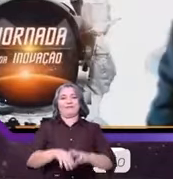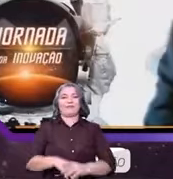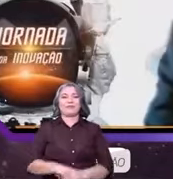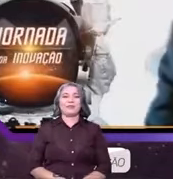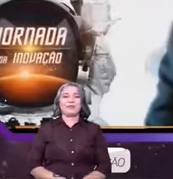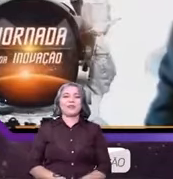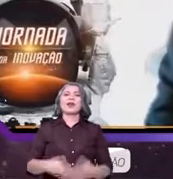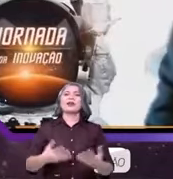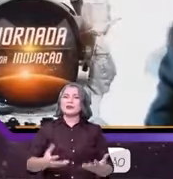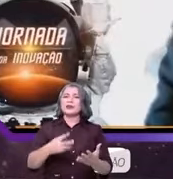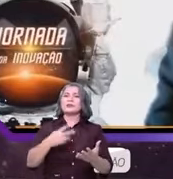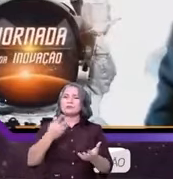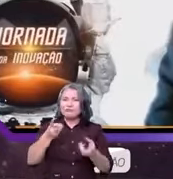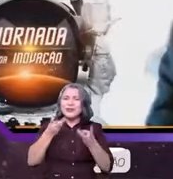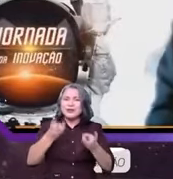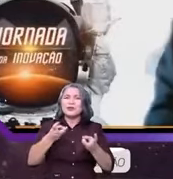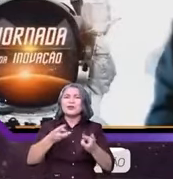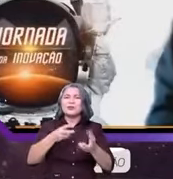Isso faz sentido.